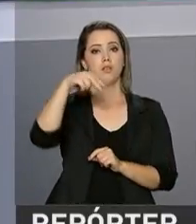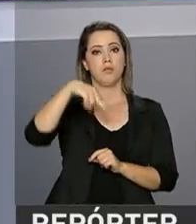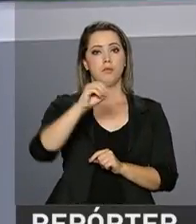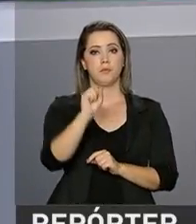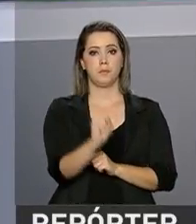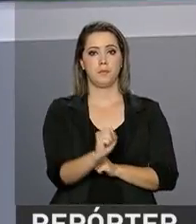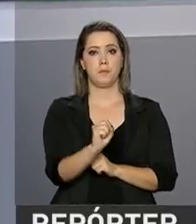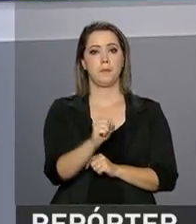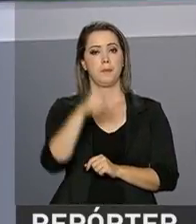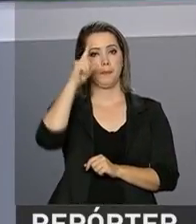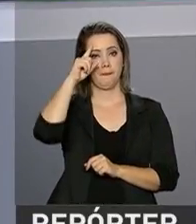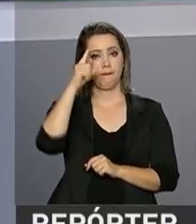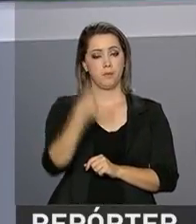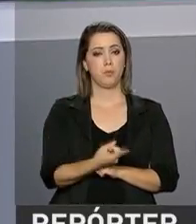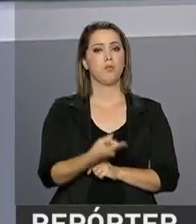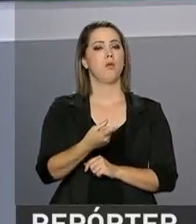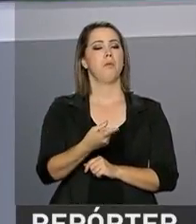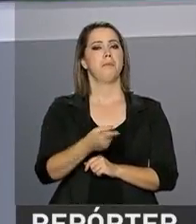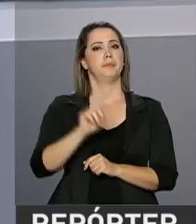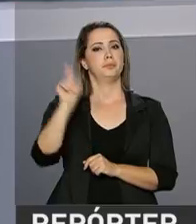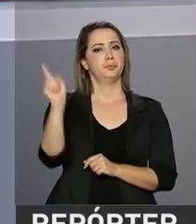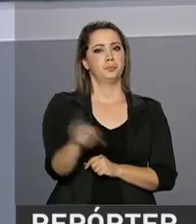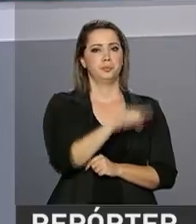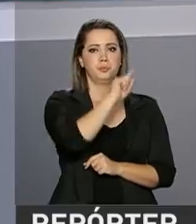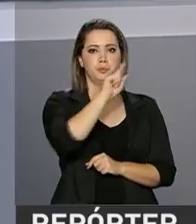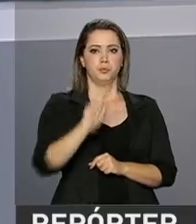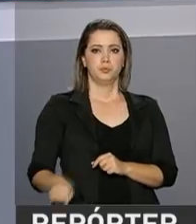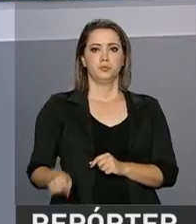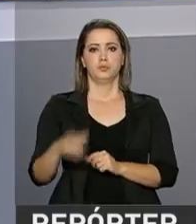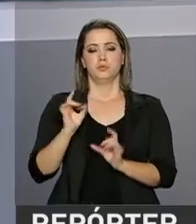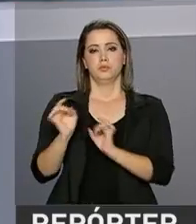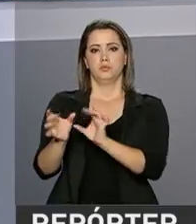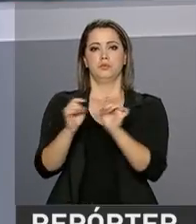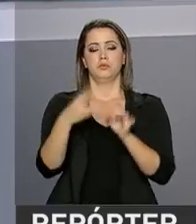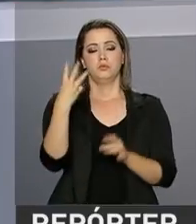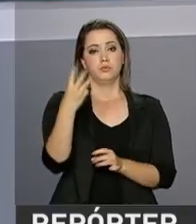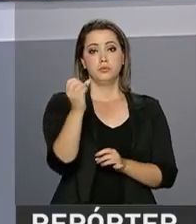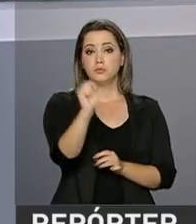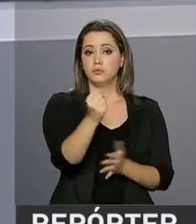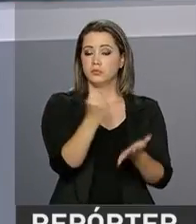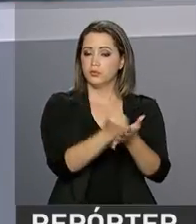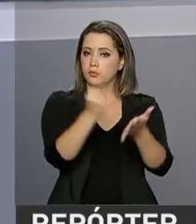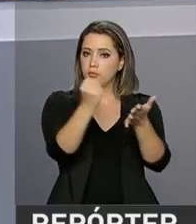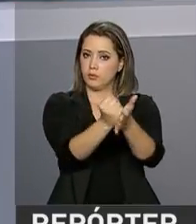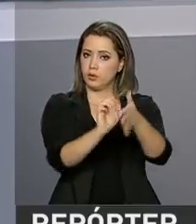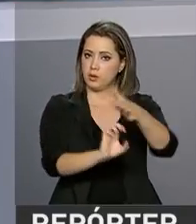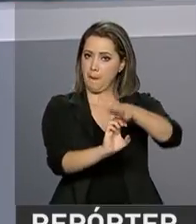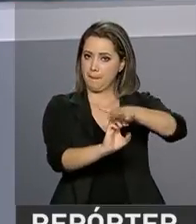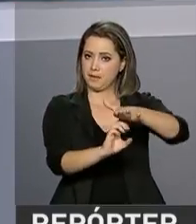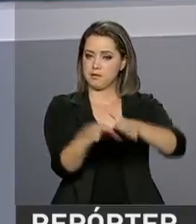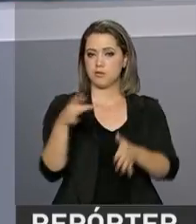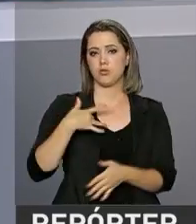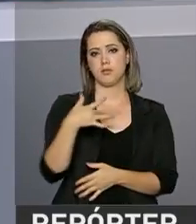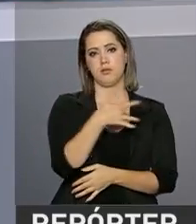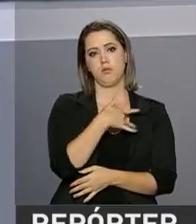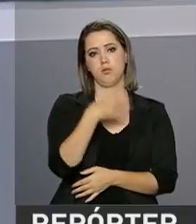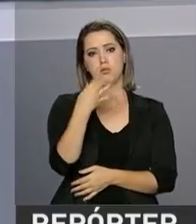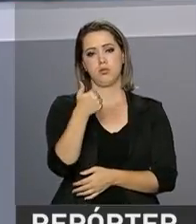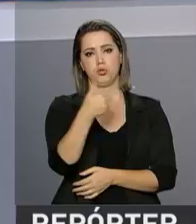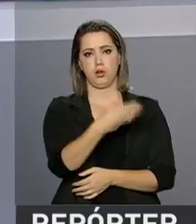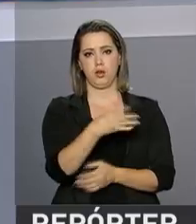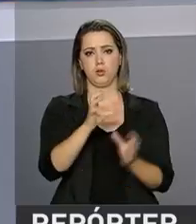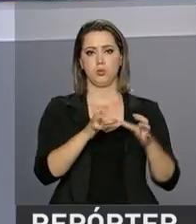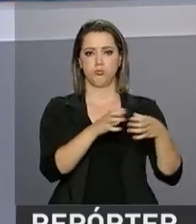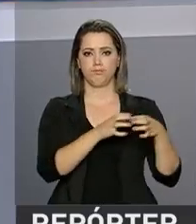saúde suplementar ans determinou a suspensão da venda de 38 planos de saúde de 14